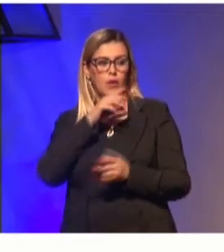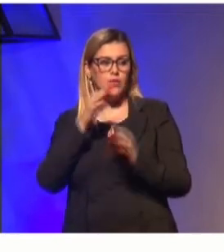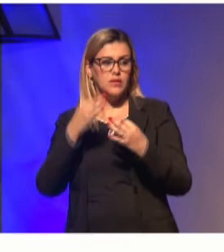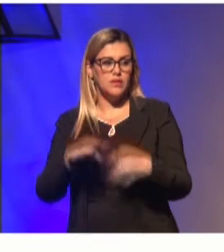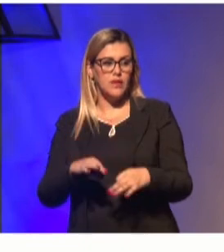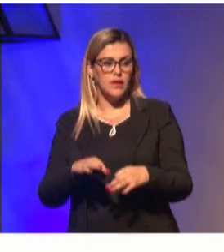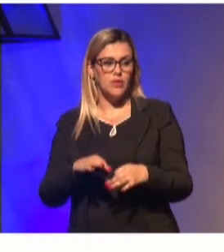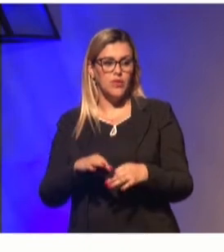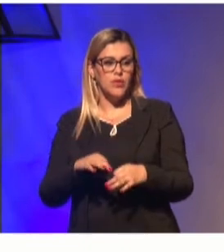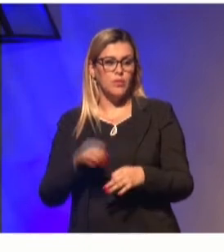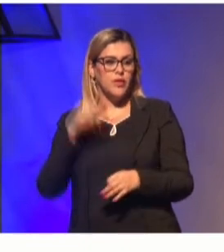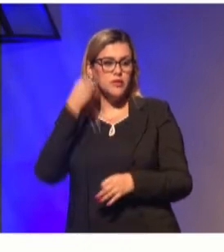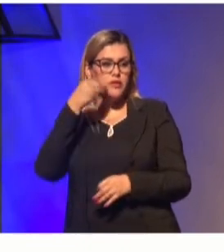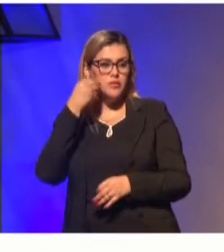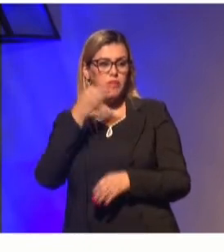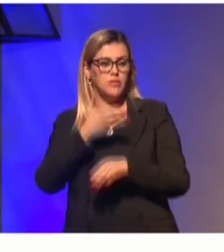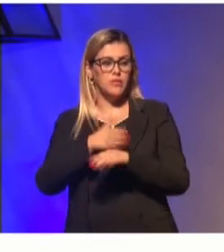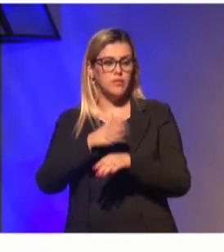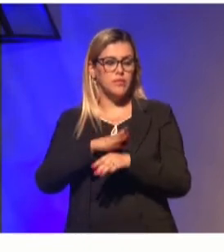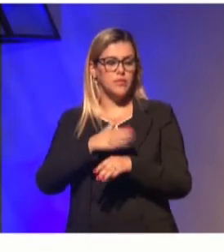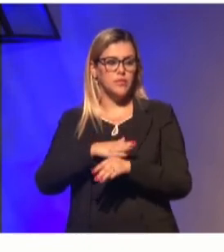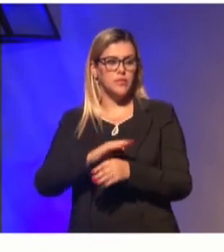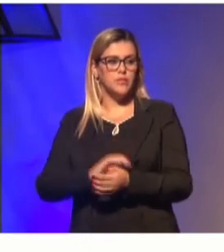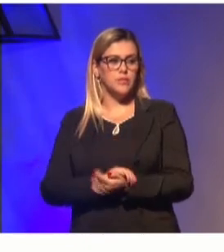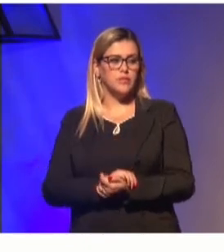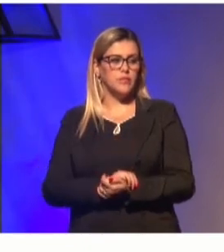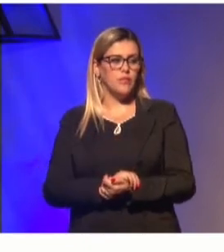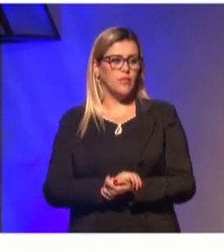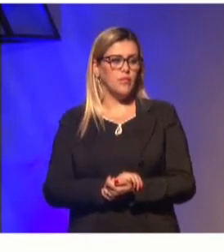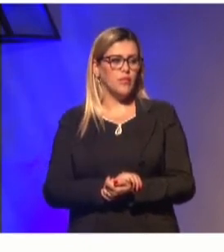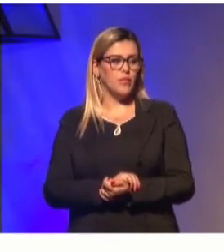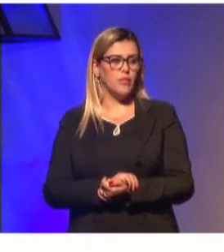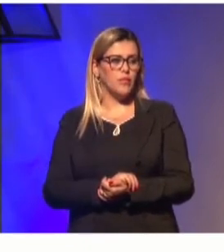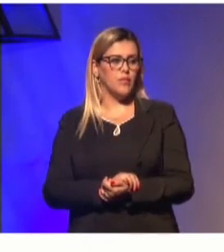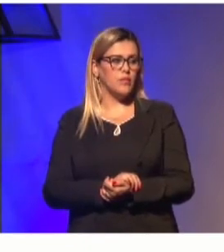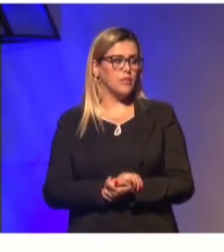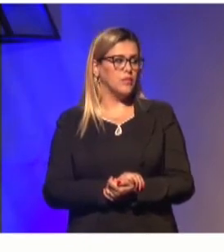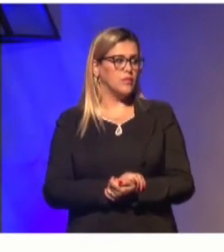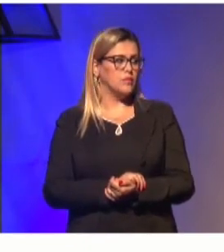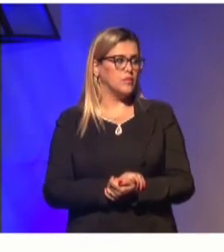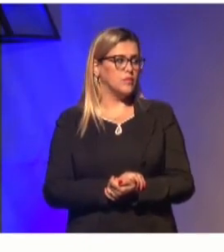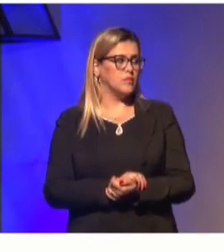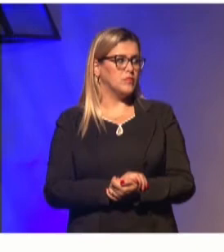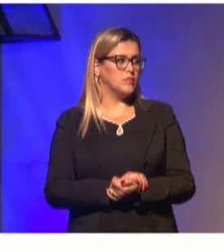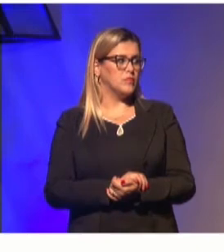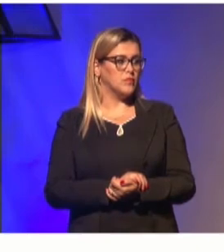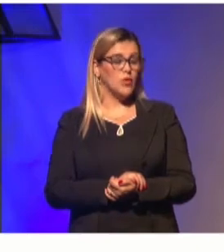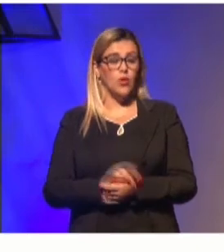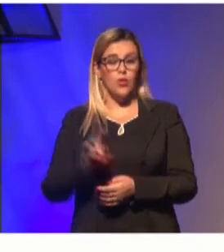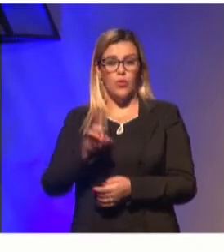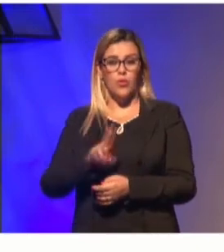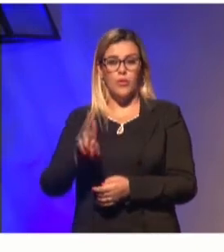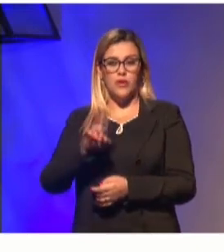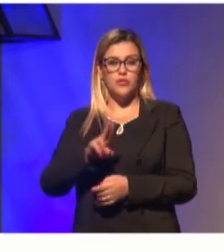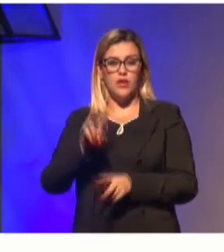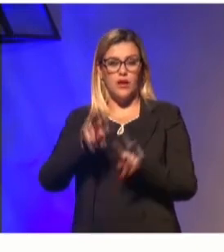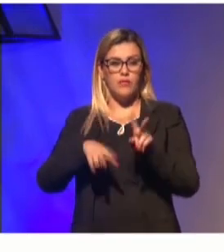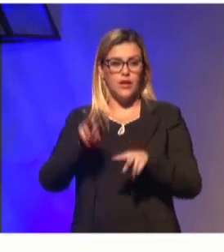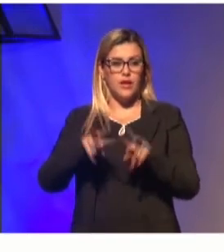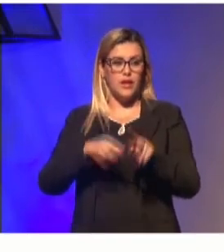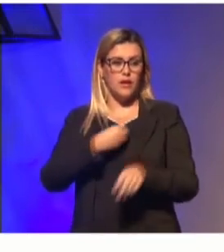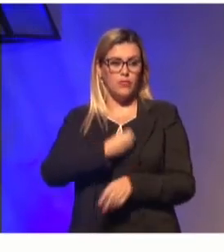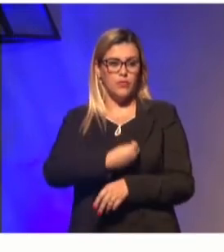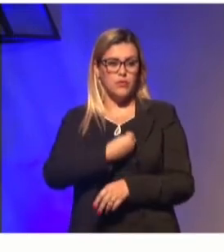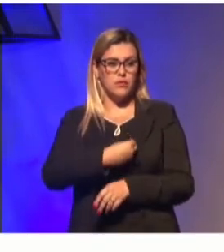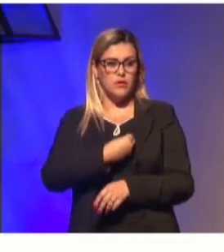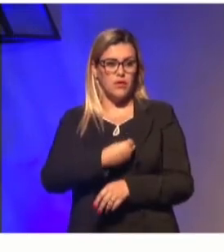trabalhar com a lesão nervosa periférica. Então, um dos padrões mais utilizados para se avaliar